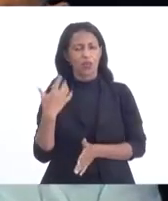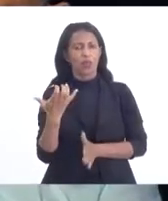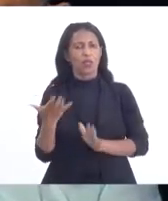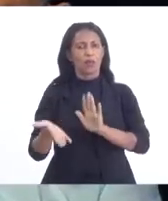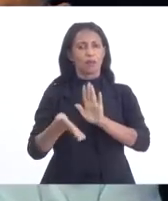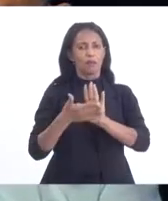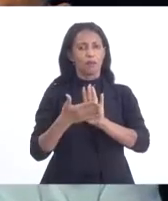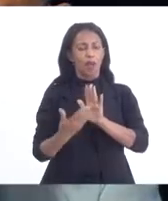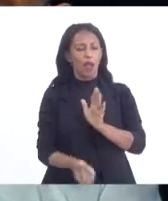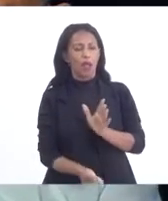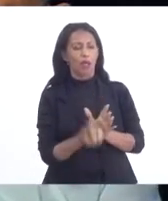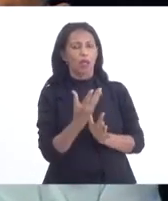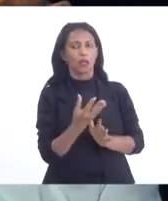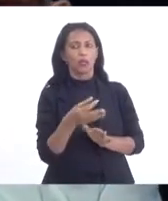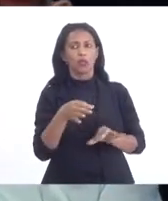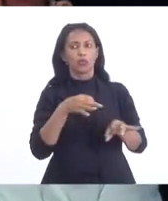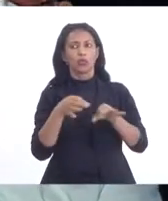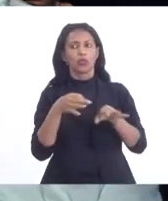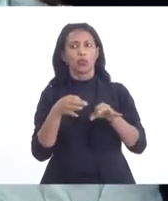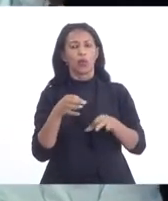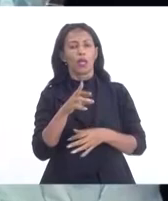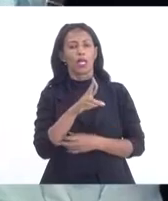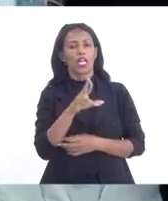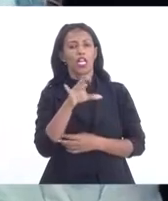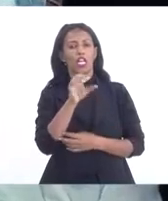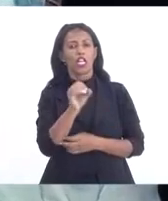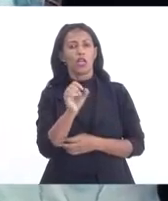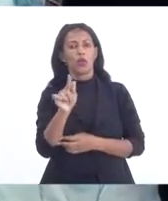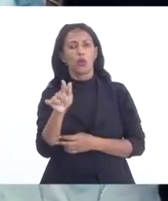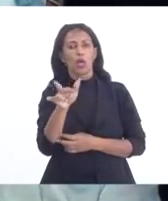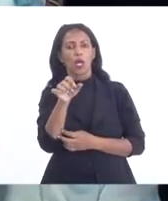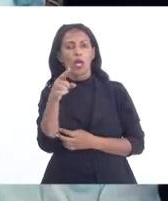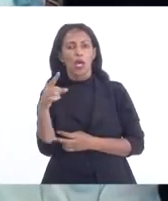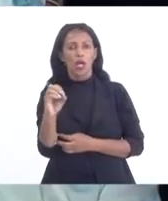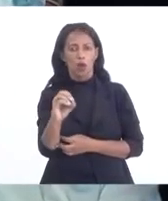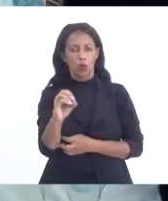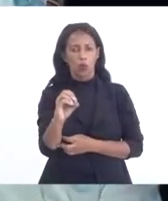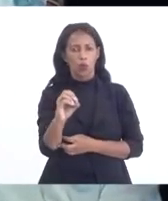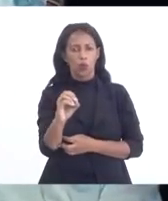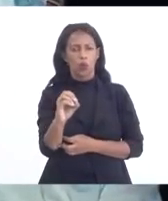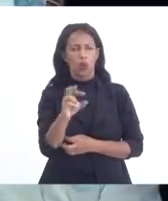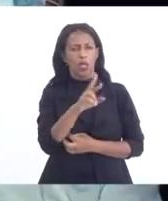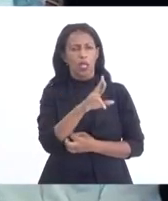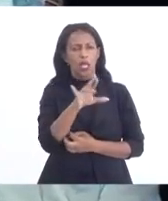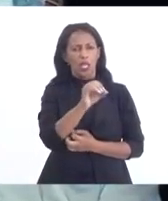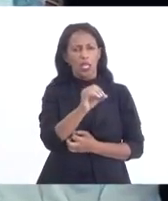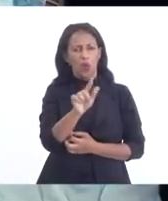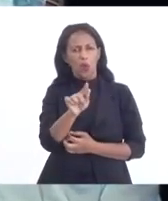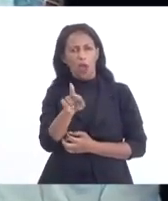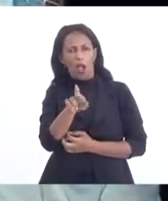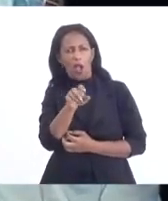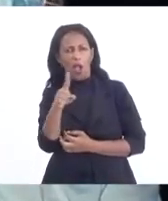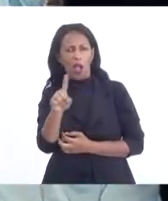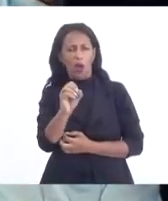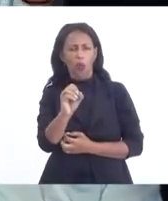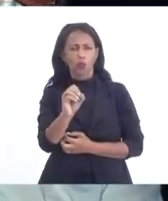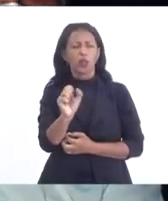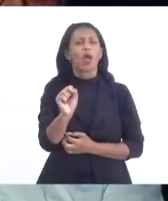a criação de um programa chamado Rio Grãos. Esse programa chamado Rio Grãos,